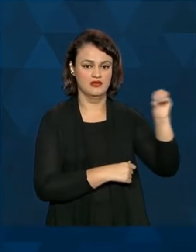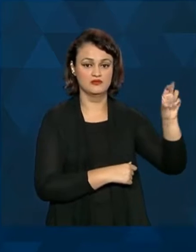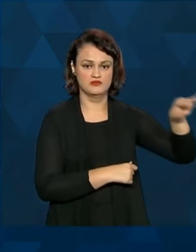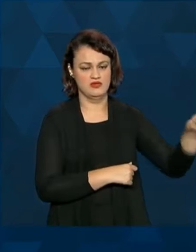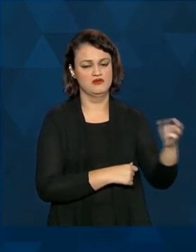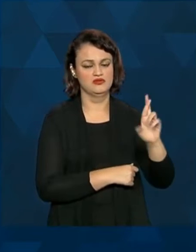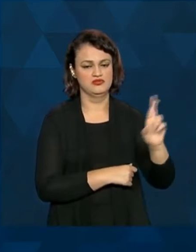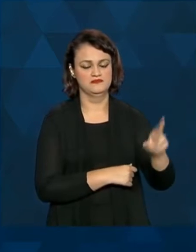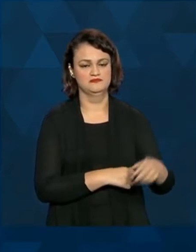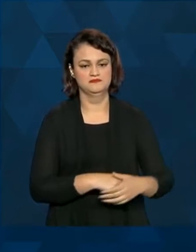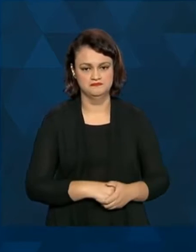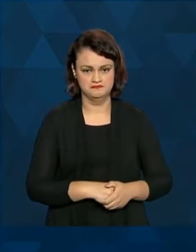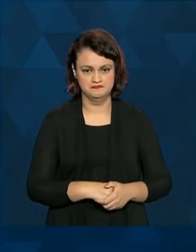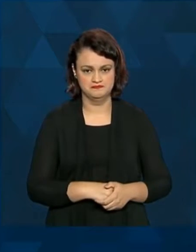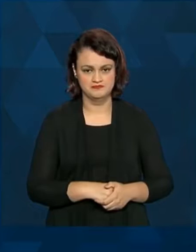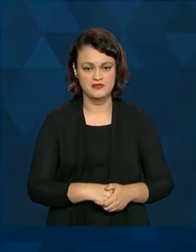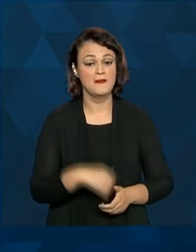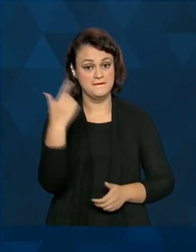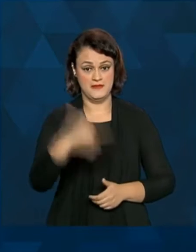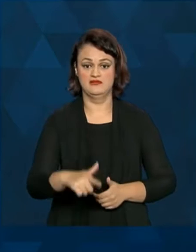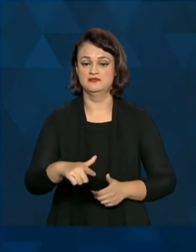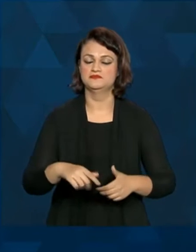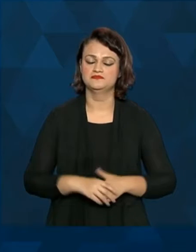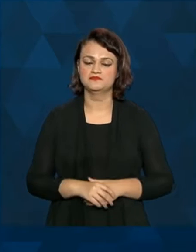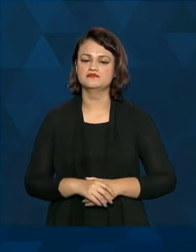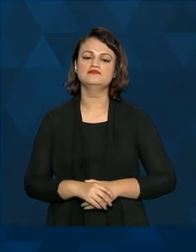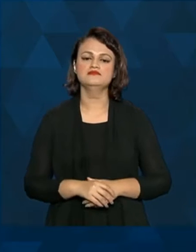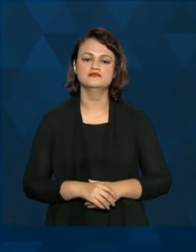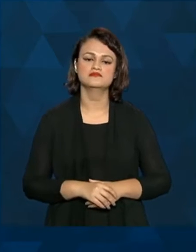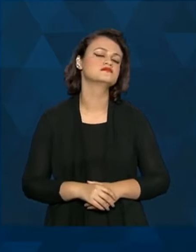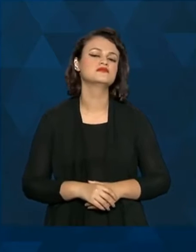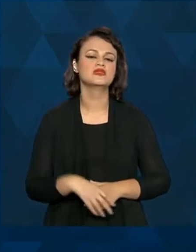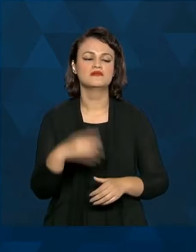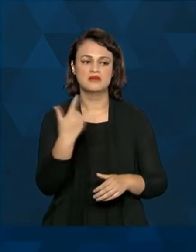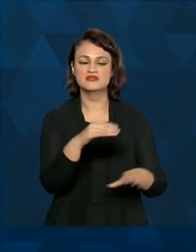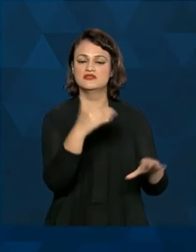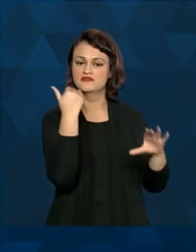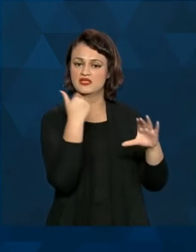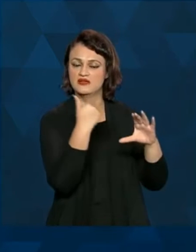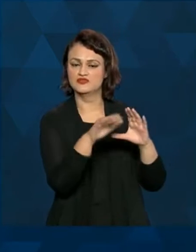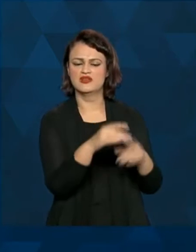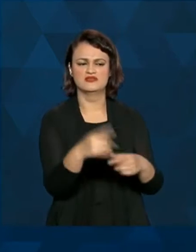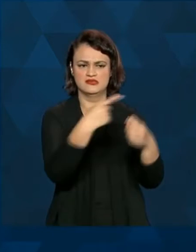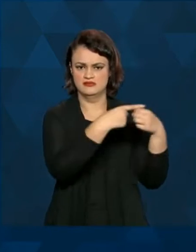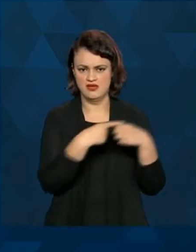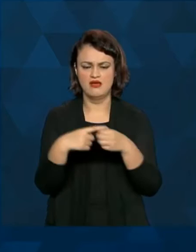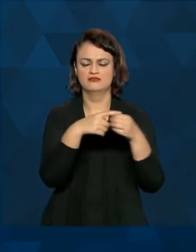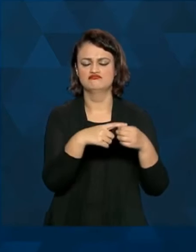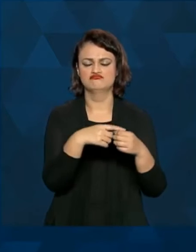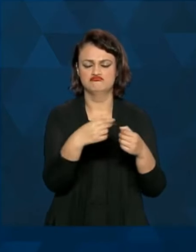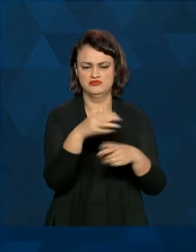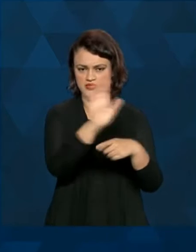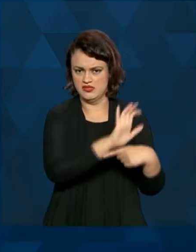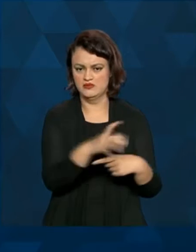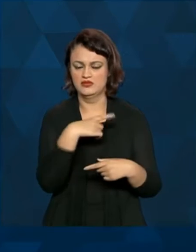reais. Além disso, além do que foi adquirido pelos estados e municípios,